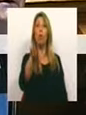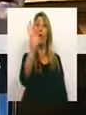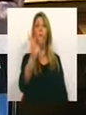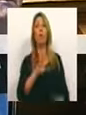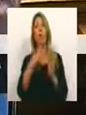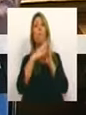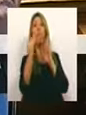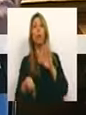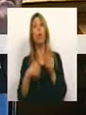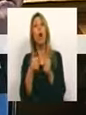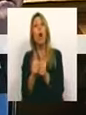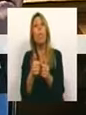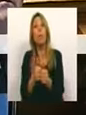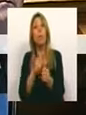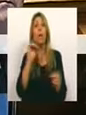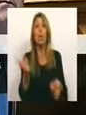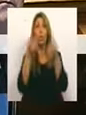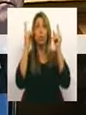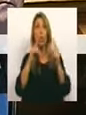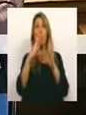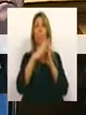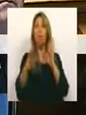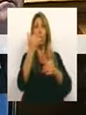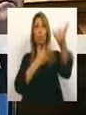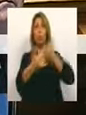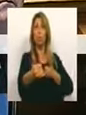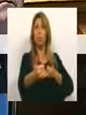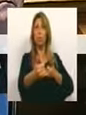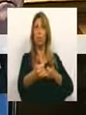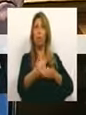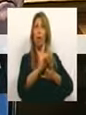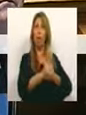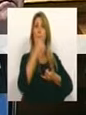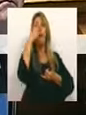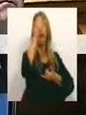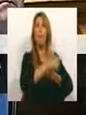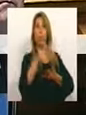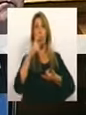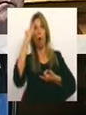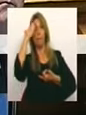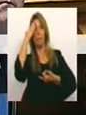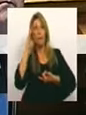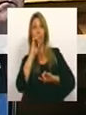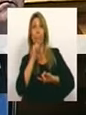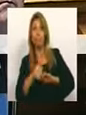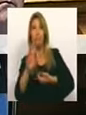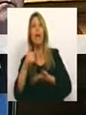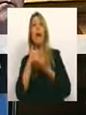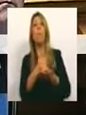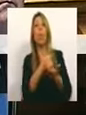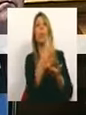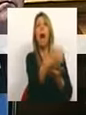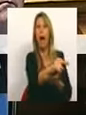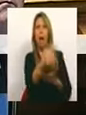acompanhamento e não um modelo de substituição, em que a pessoa incapaz é apoiada e não substituída